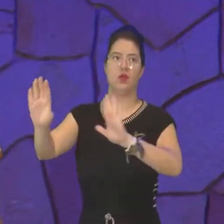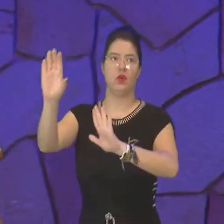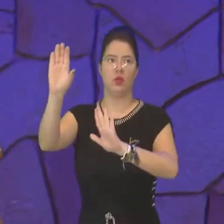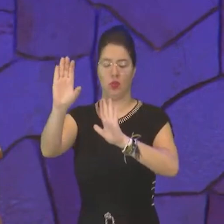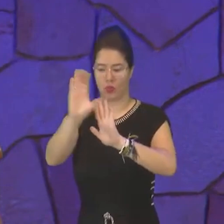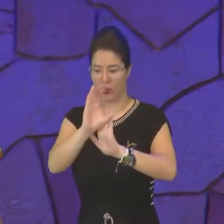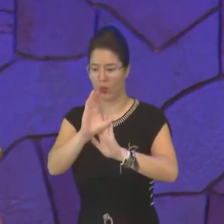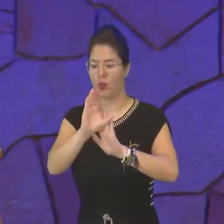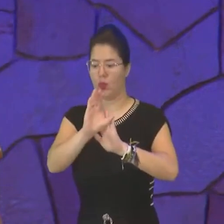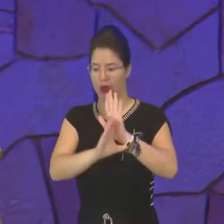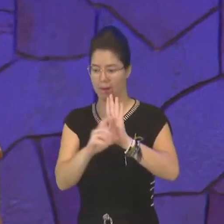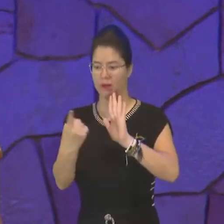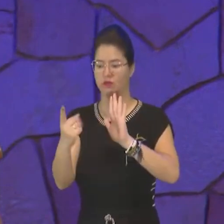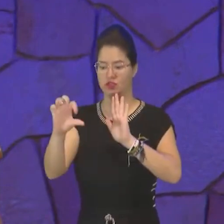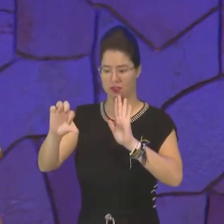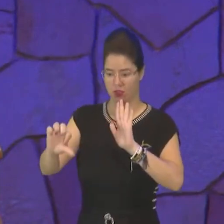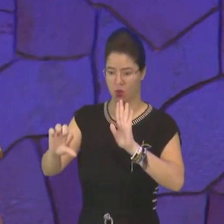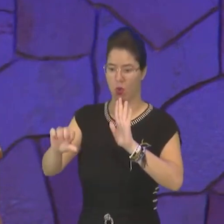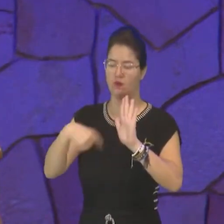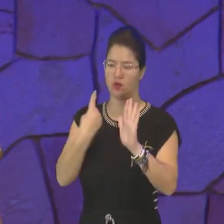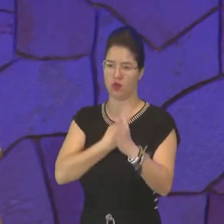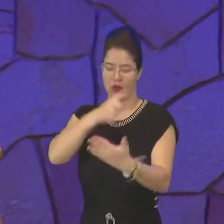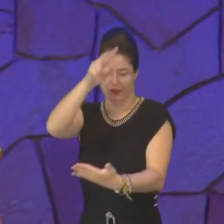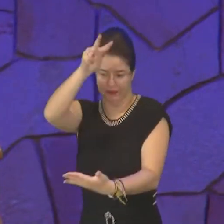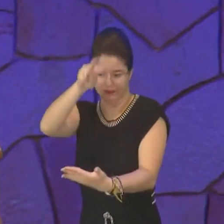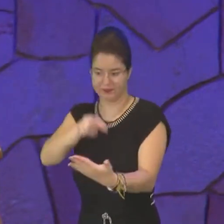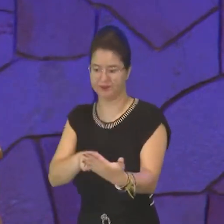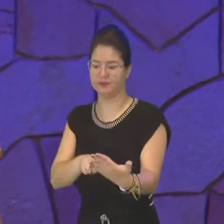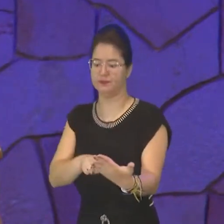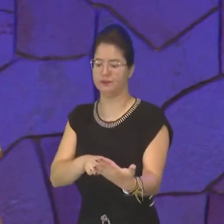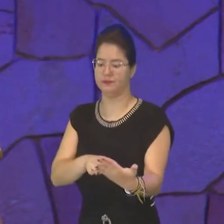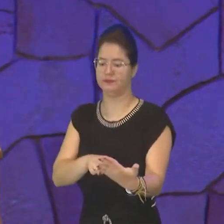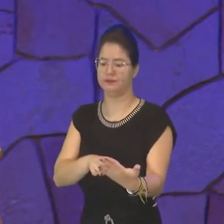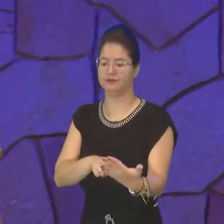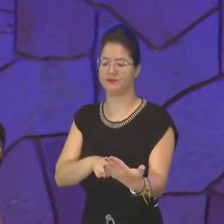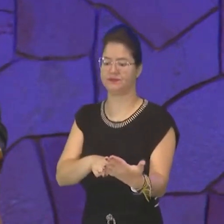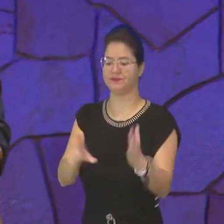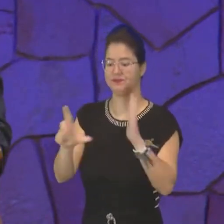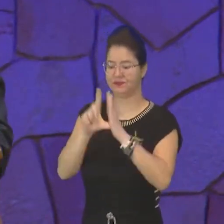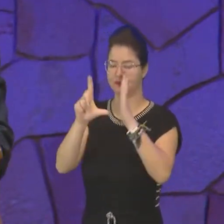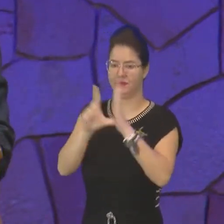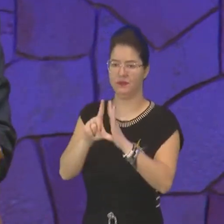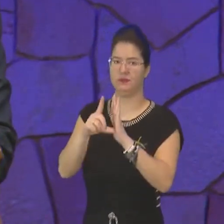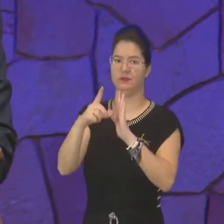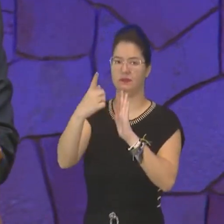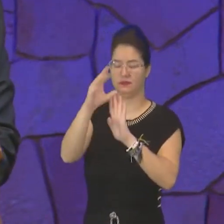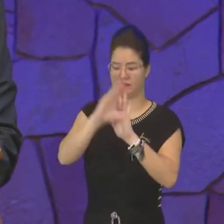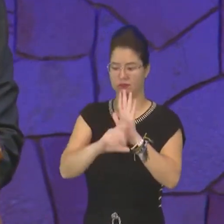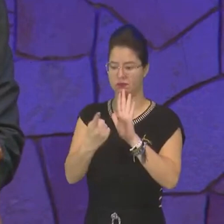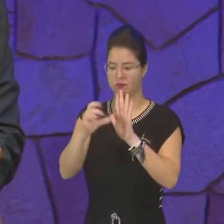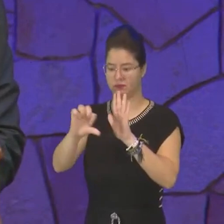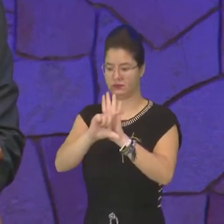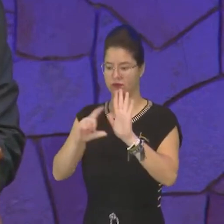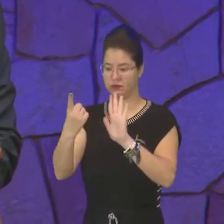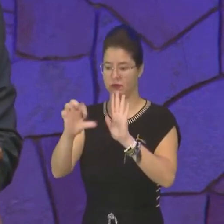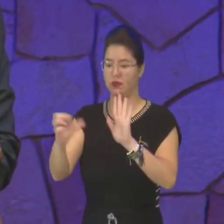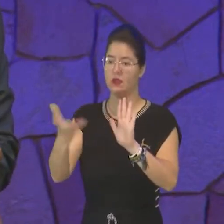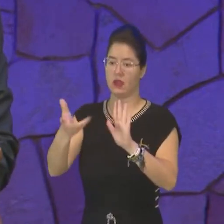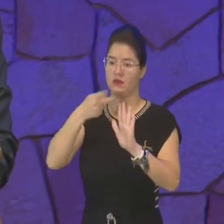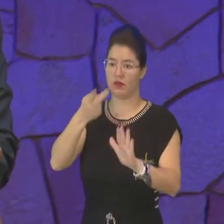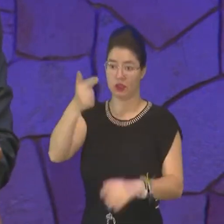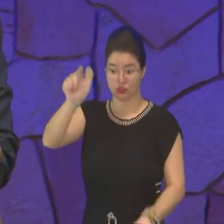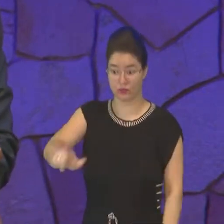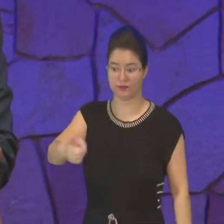capítulo 19 do livro que nós lemos, livro de Levíticos 19, eu gostaria de repetir com os